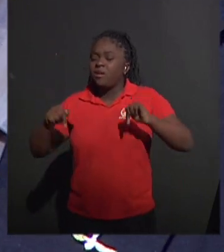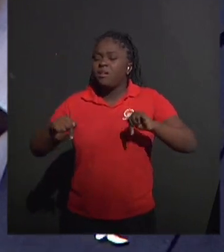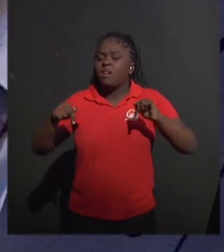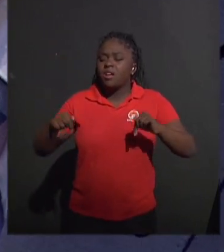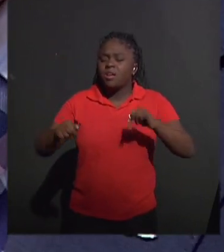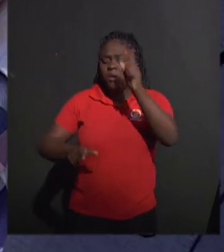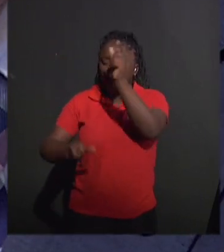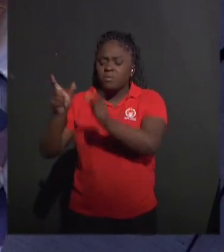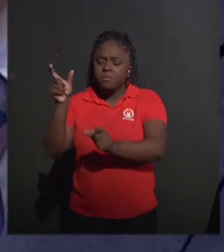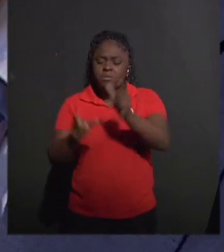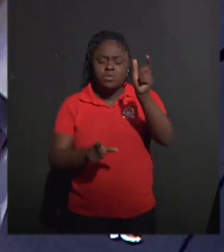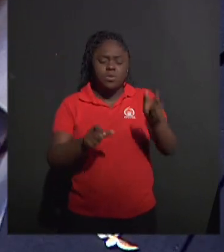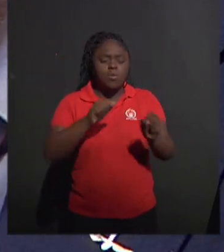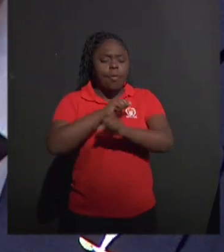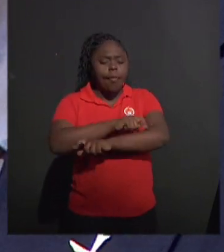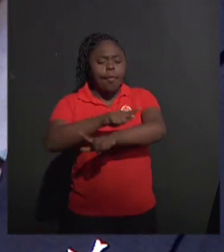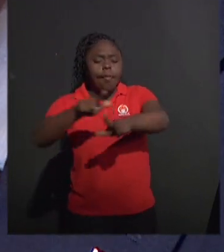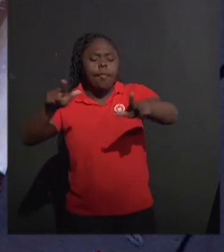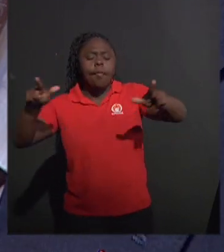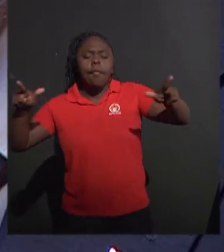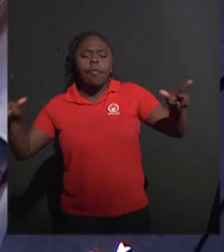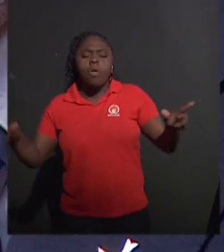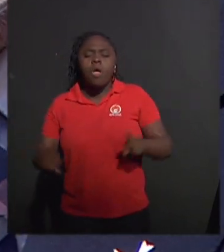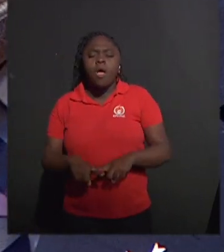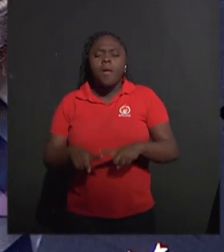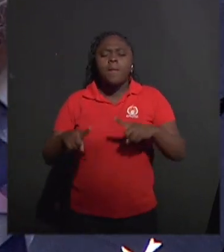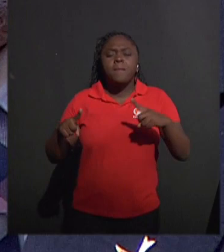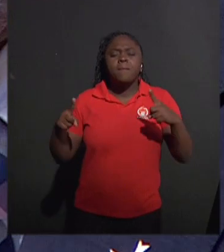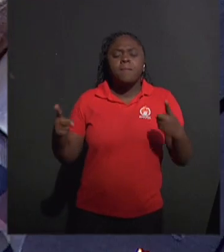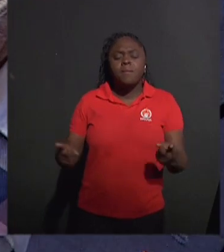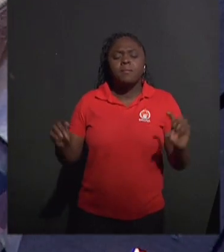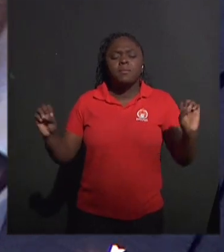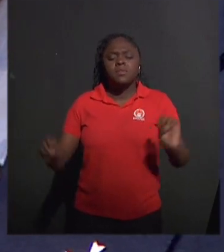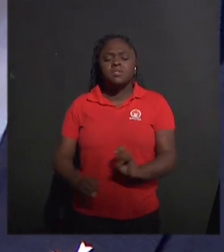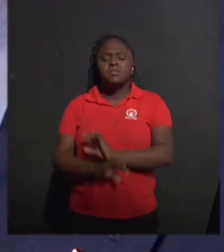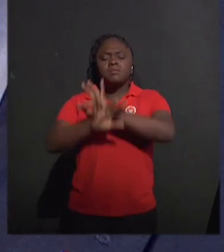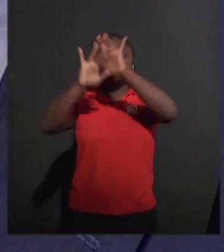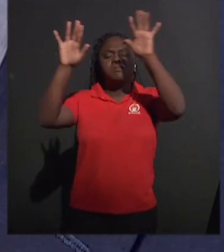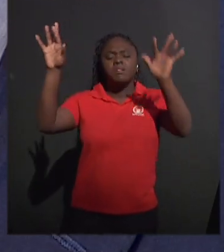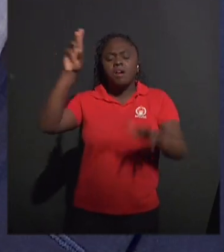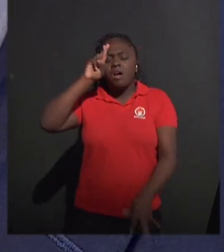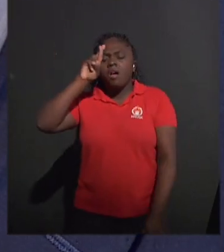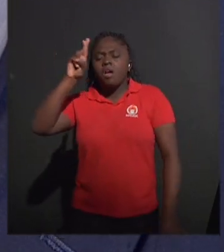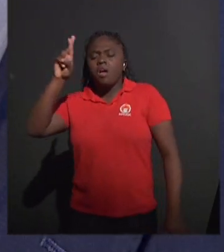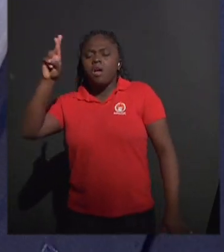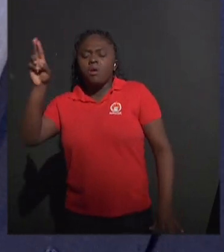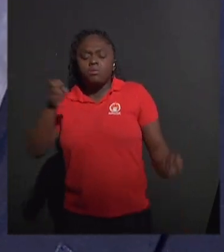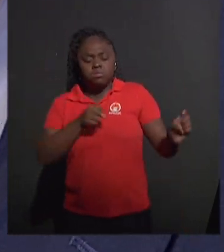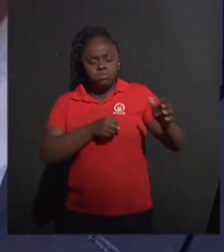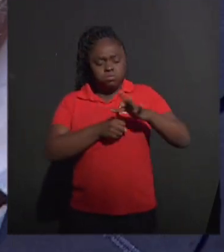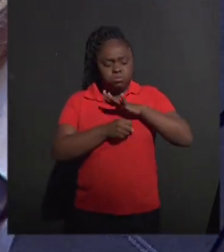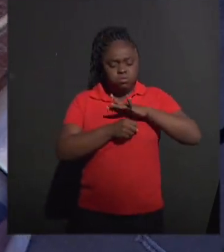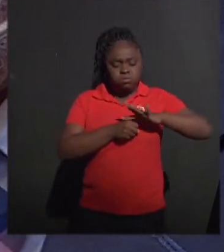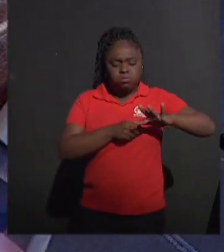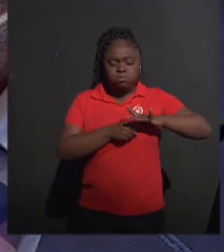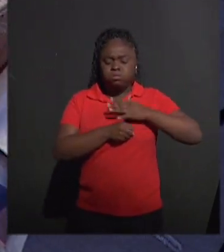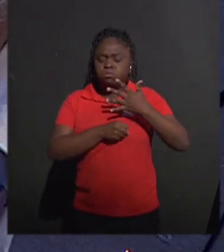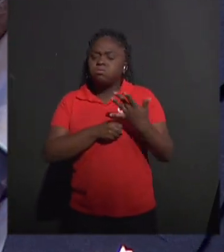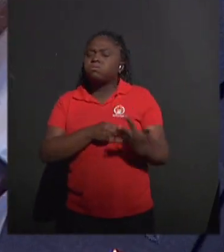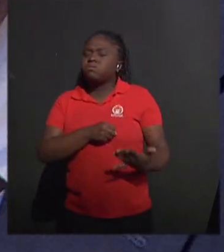de pessoas, mas cheio da glória do Senhor. Sabemos que Tu estás aqui,